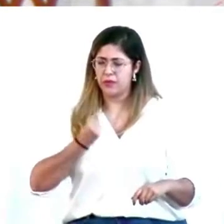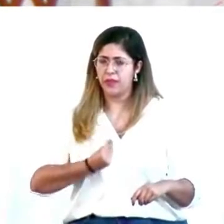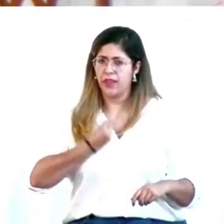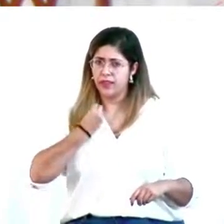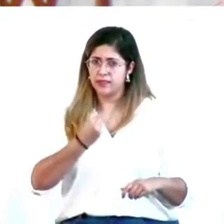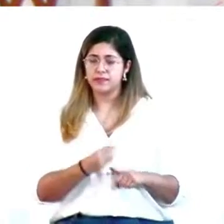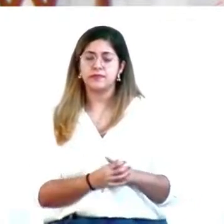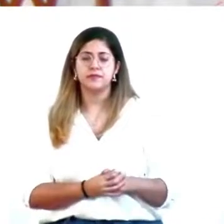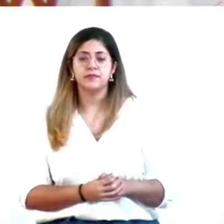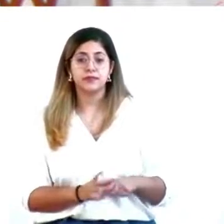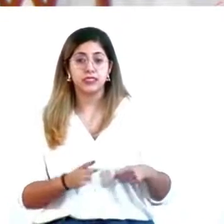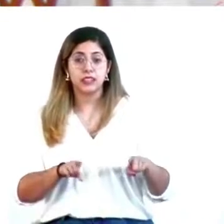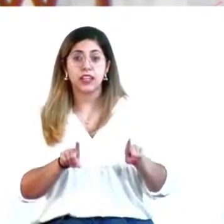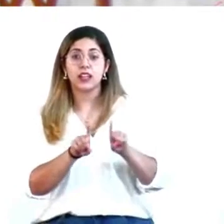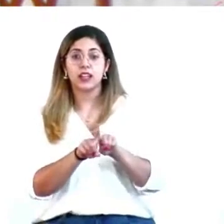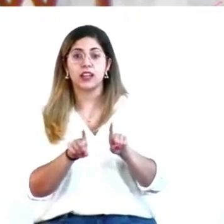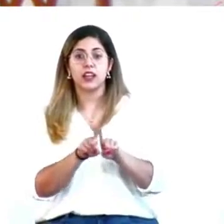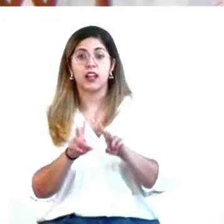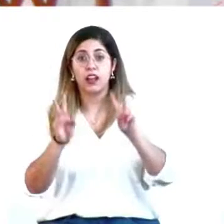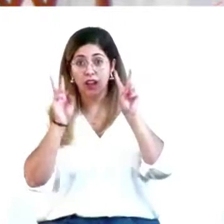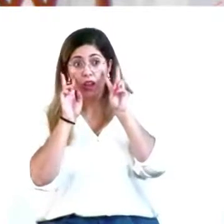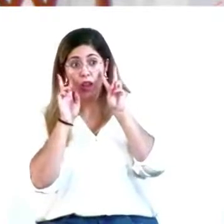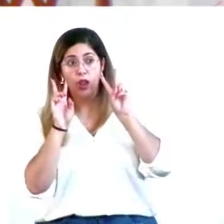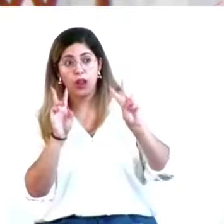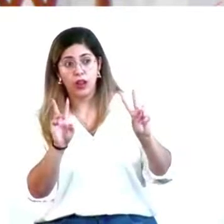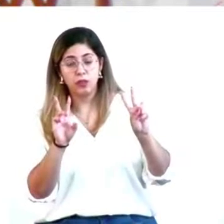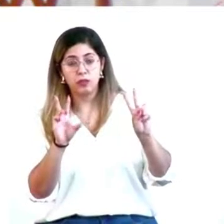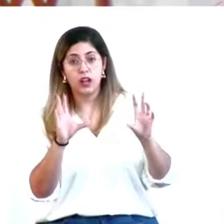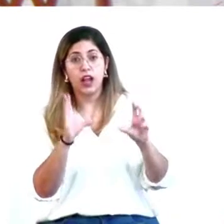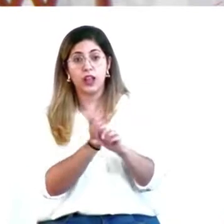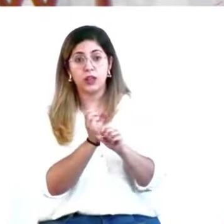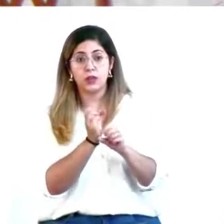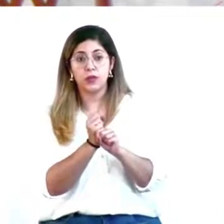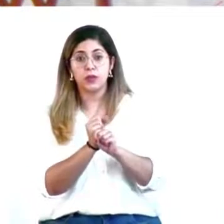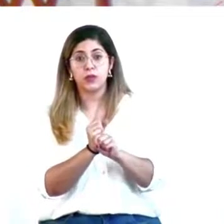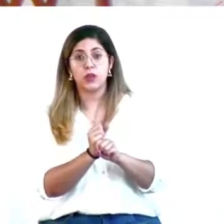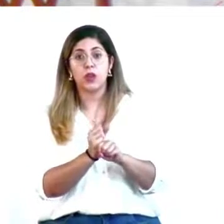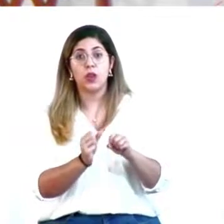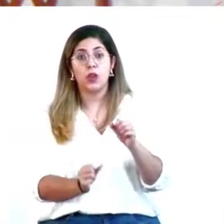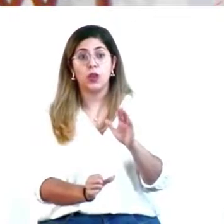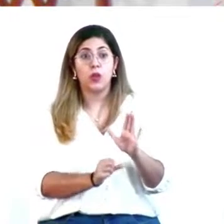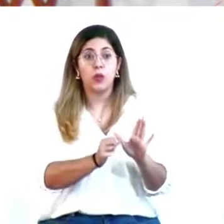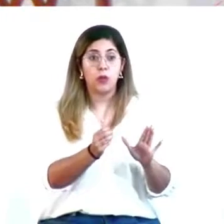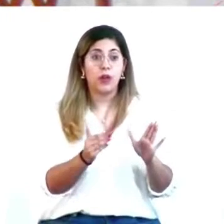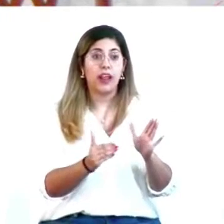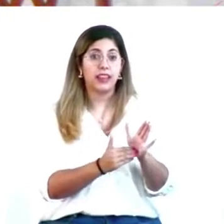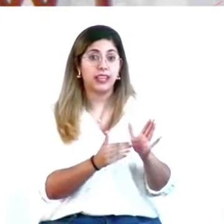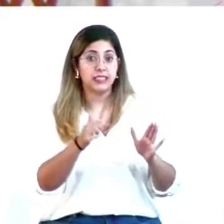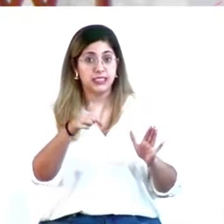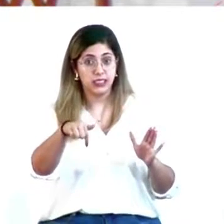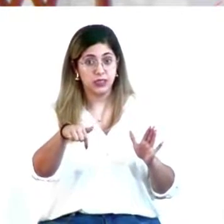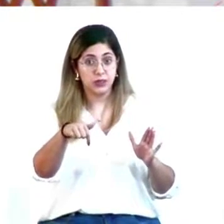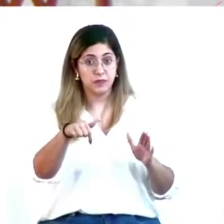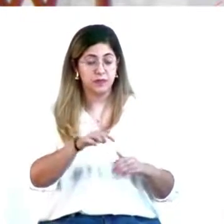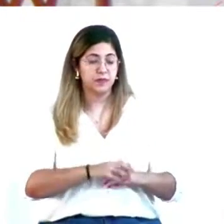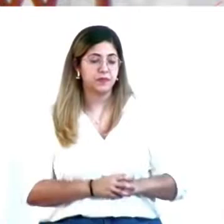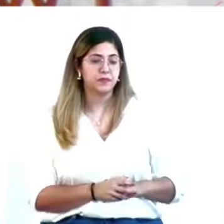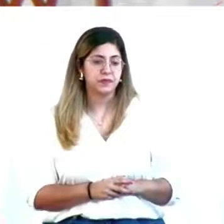então assim, olhando os versos de 1 até o verso 7, no primeiro